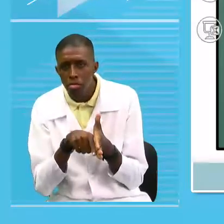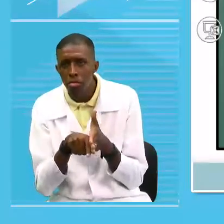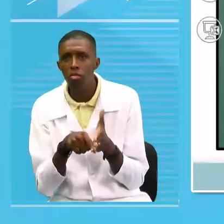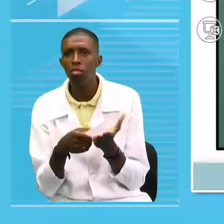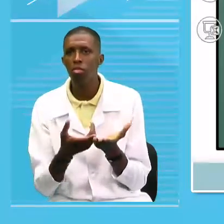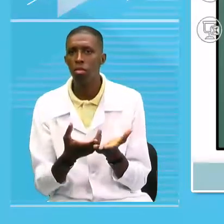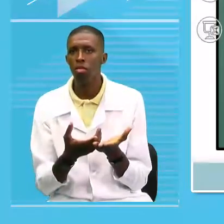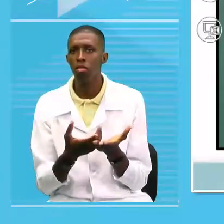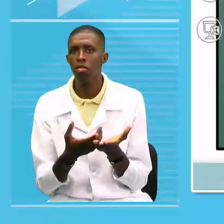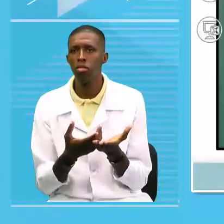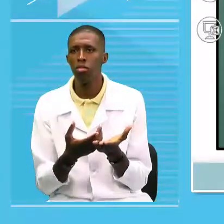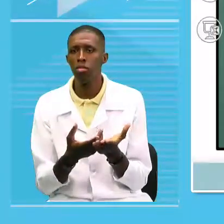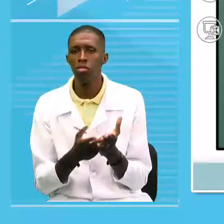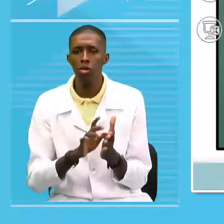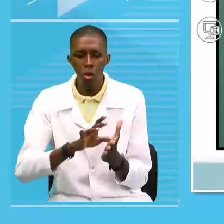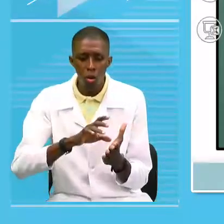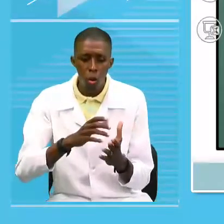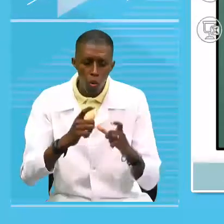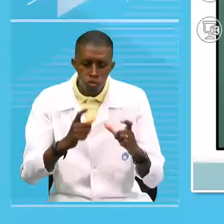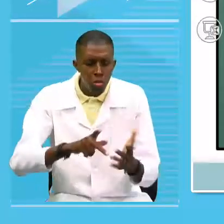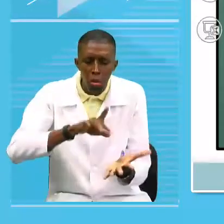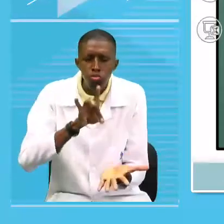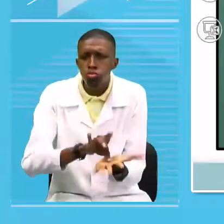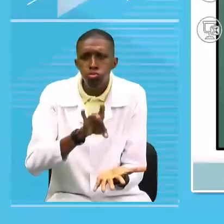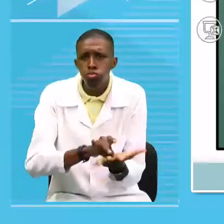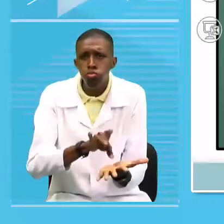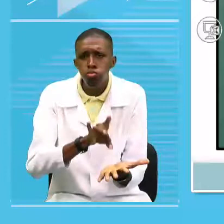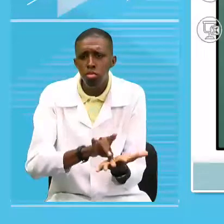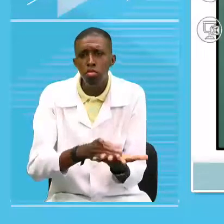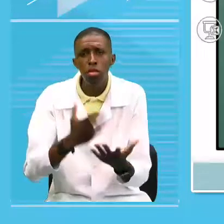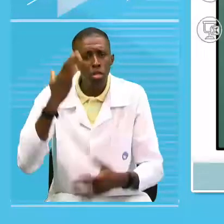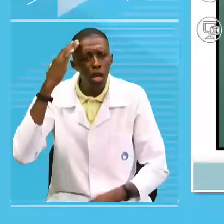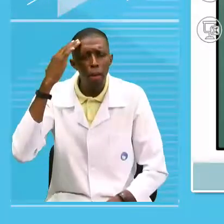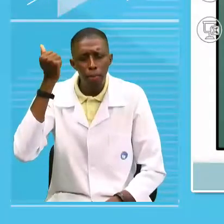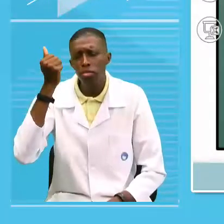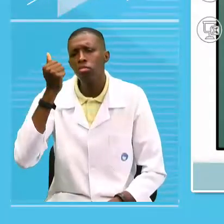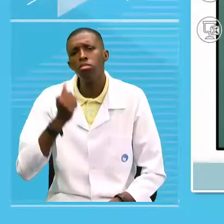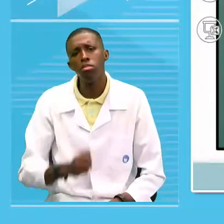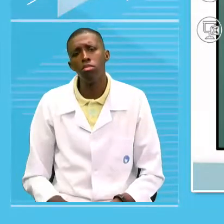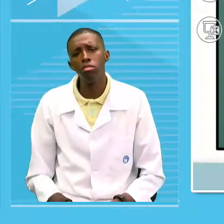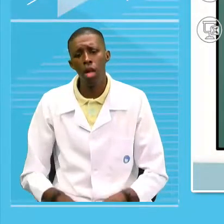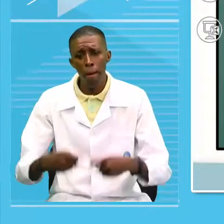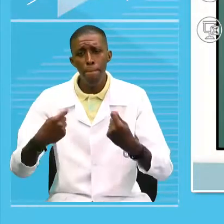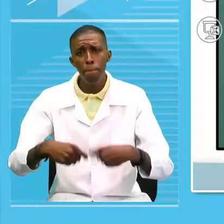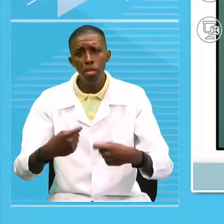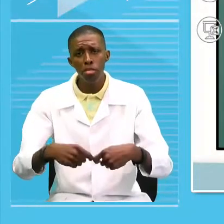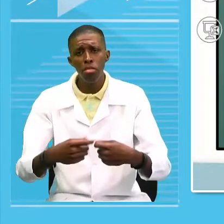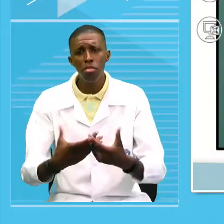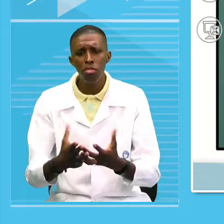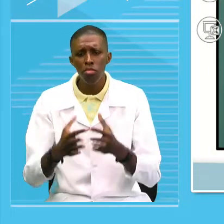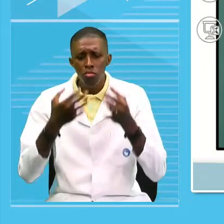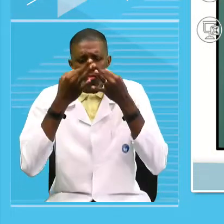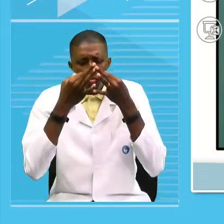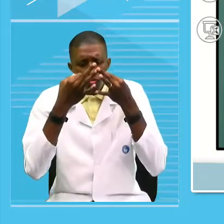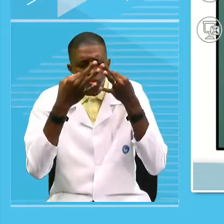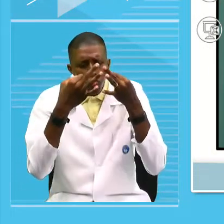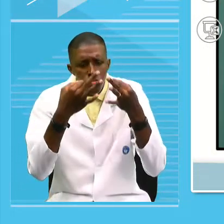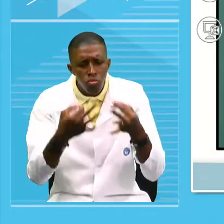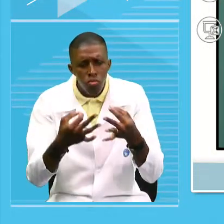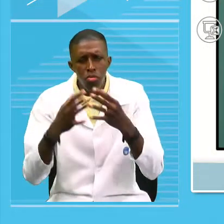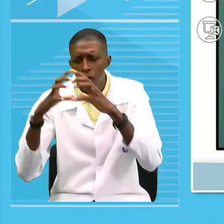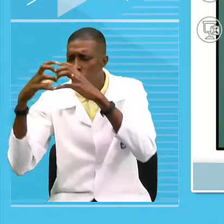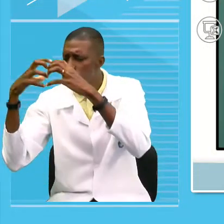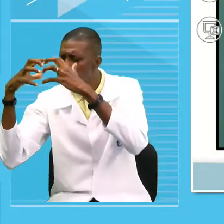então aprender a conhecer olha só a dica exercite a sua atenção né a sua memória